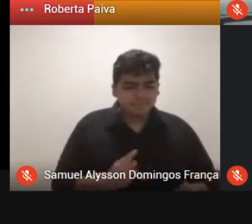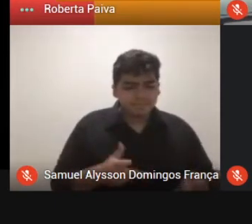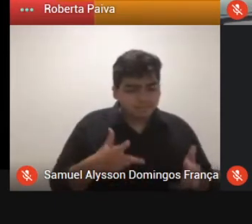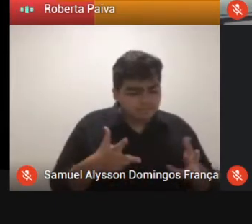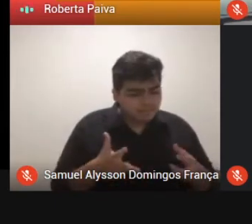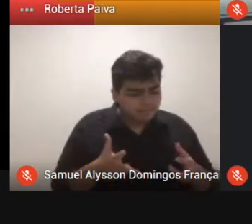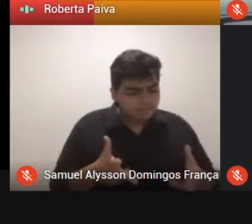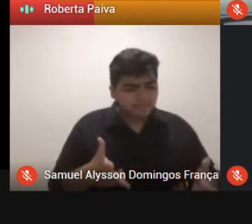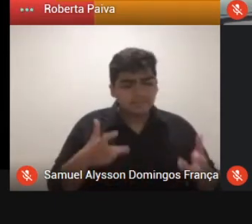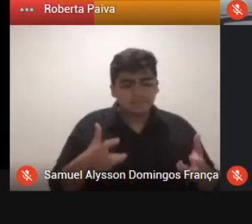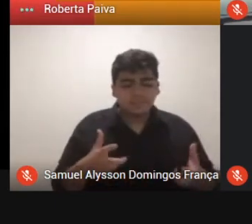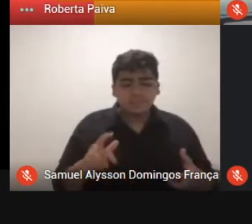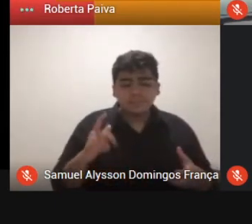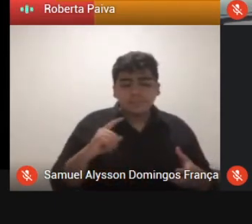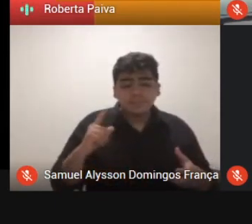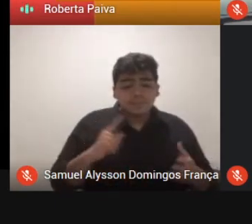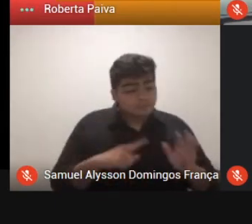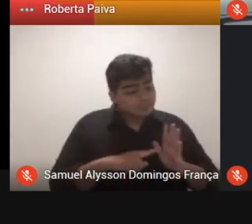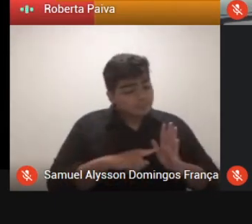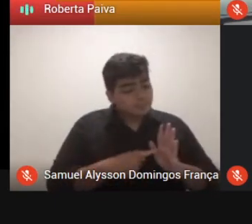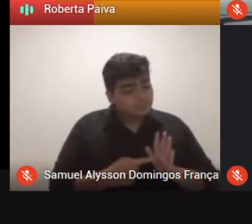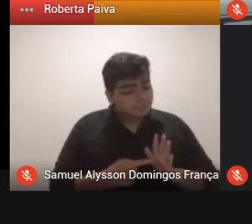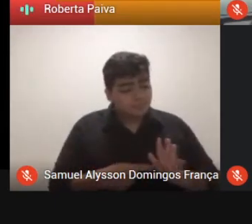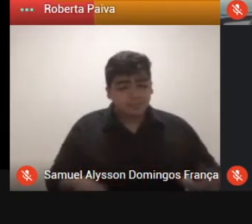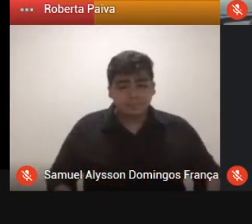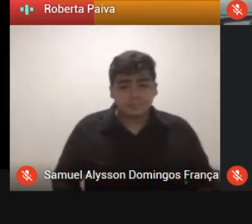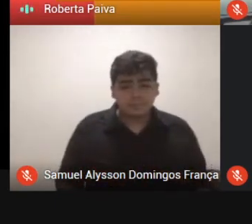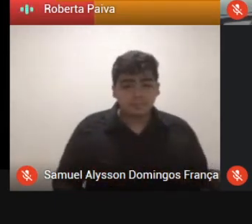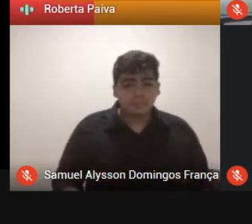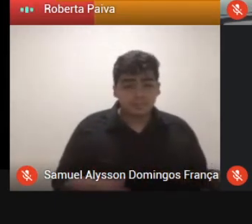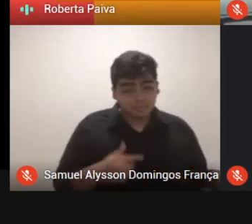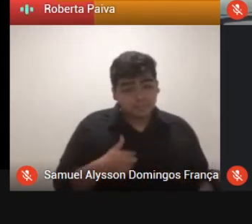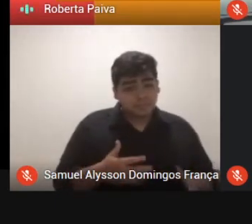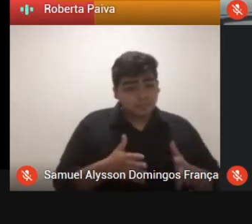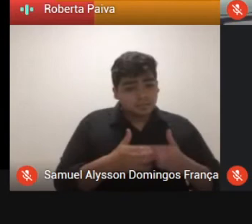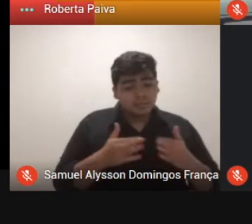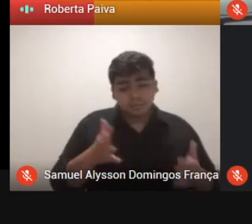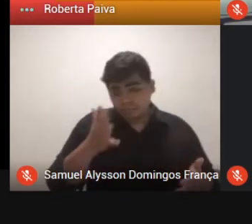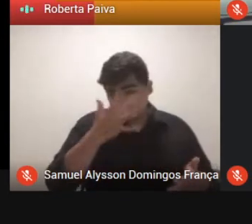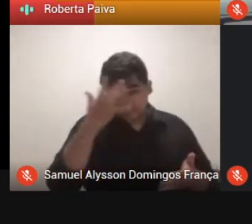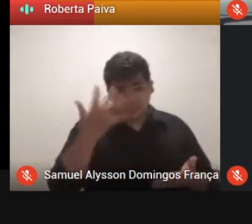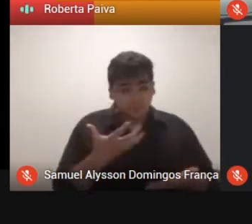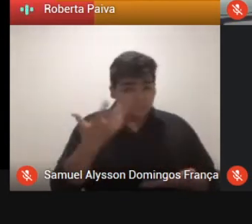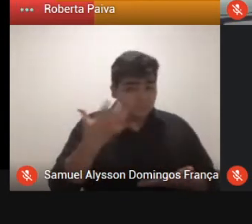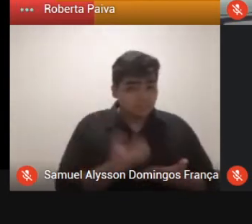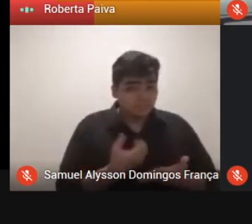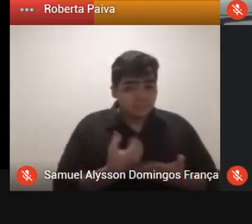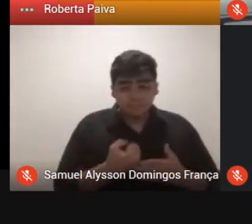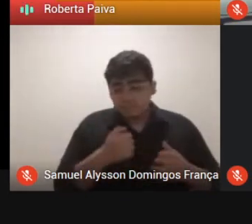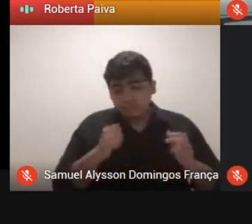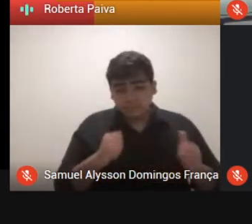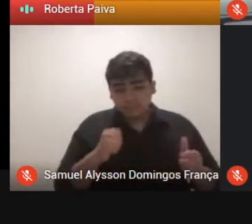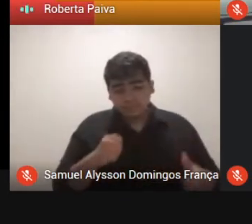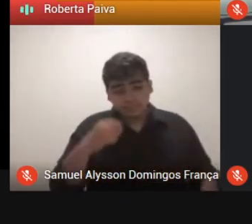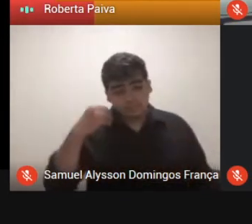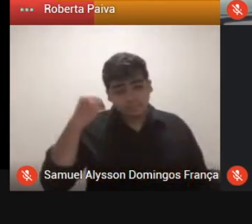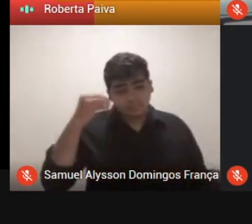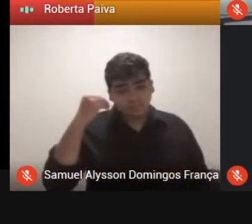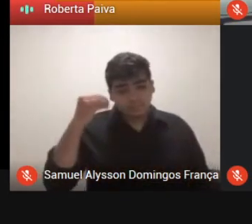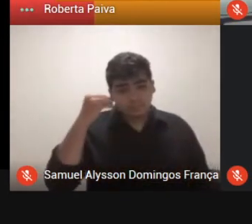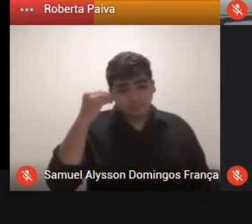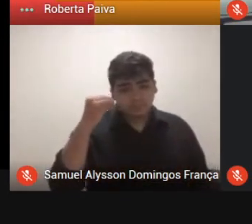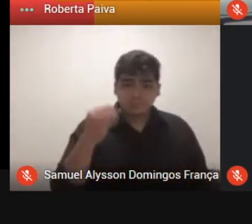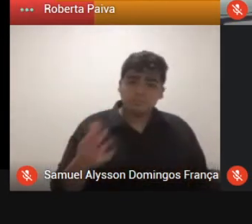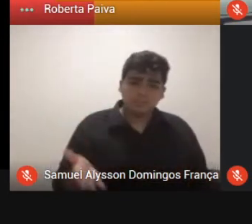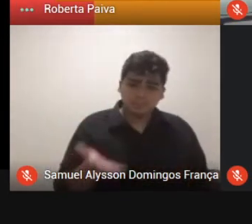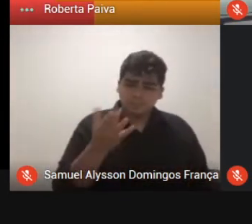verificar a instalação. Né? Então, eu até peço para que quem baixou, que puder fazer essa experiência, faça aí, grave o seu